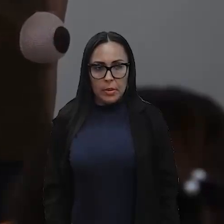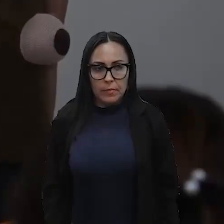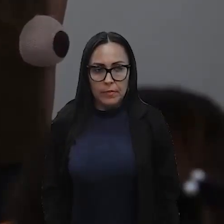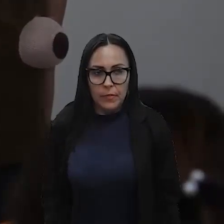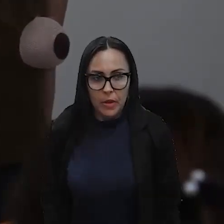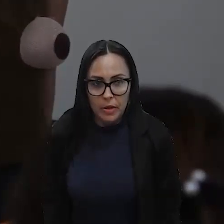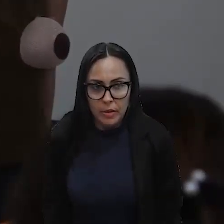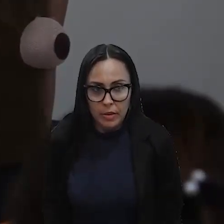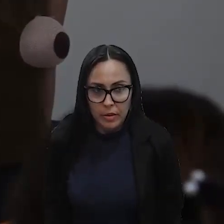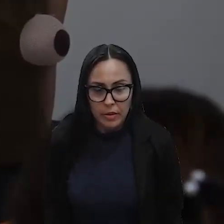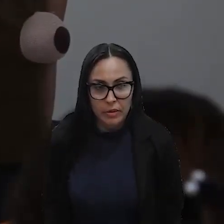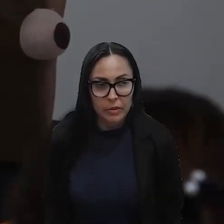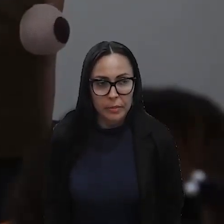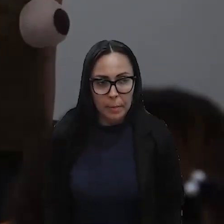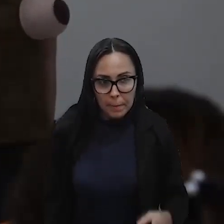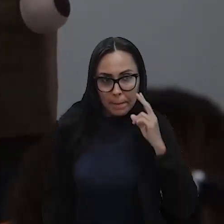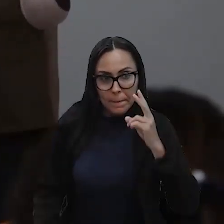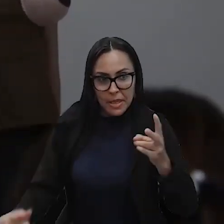pouco. Isso.